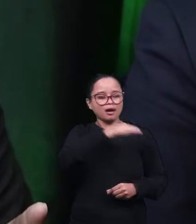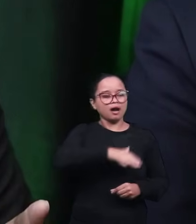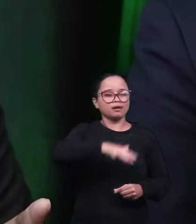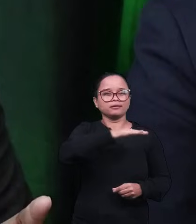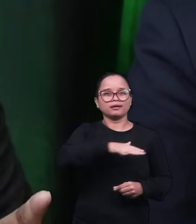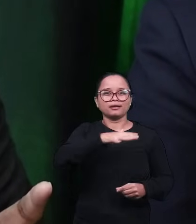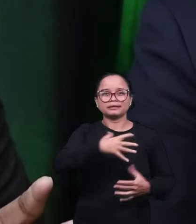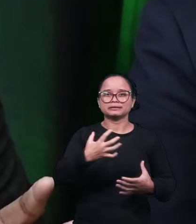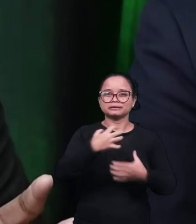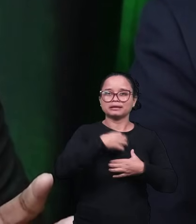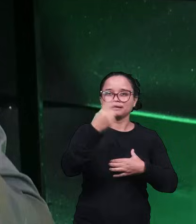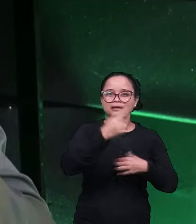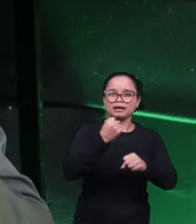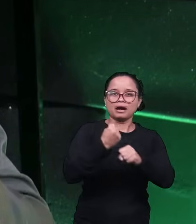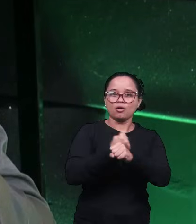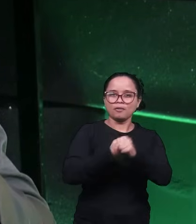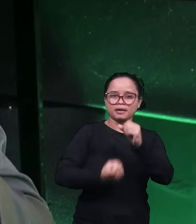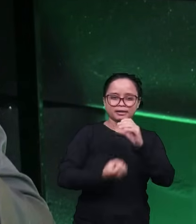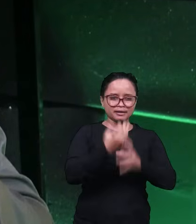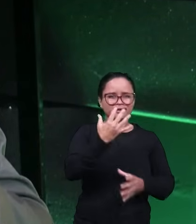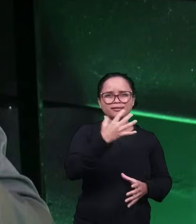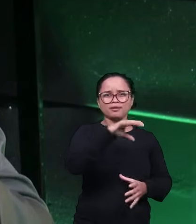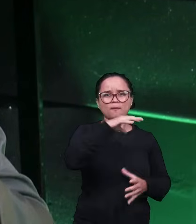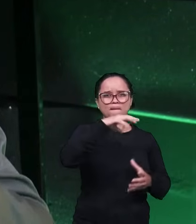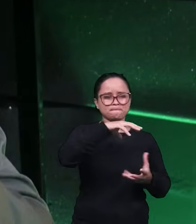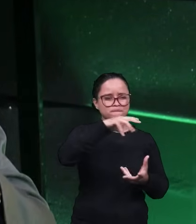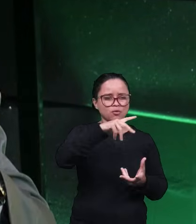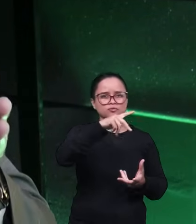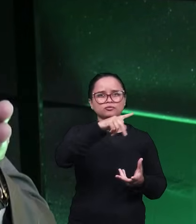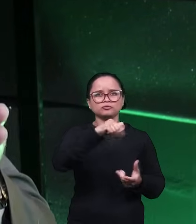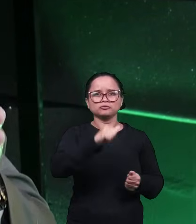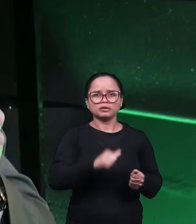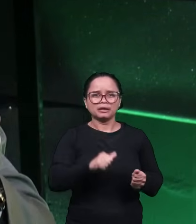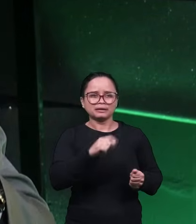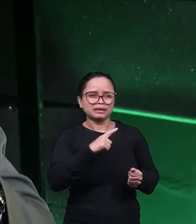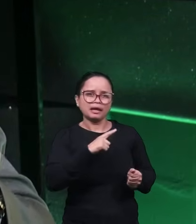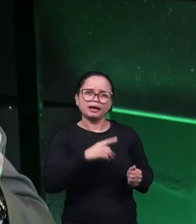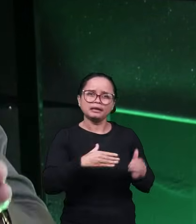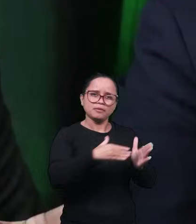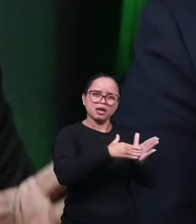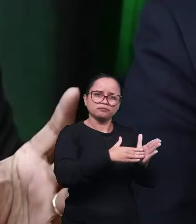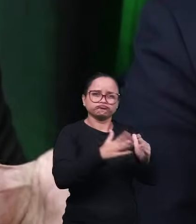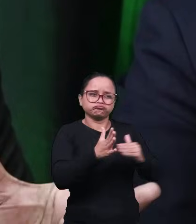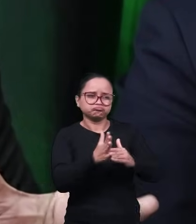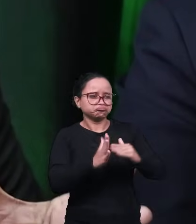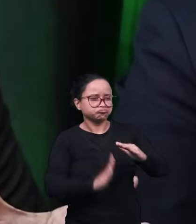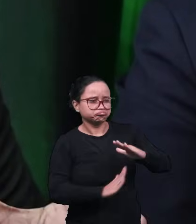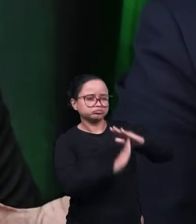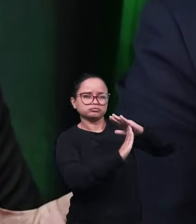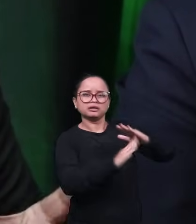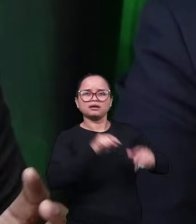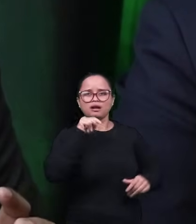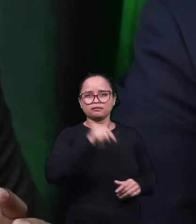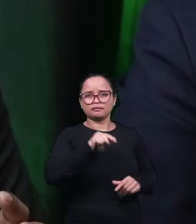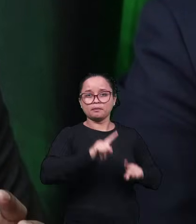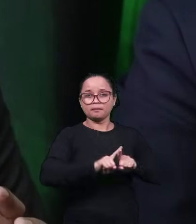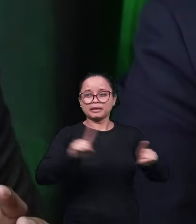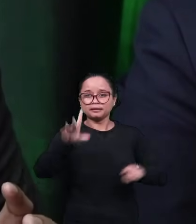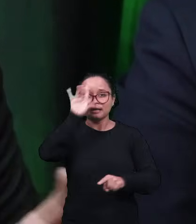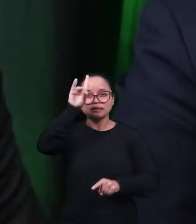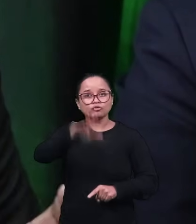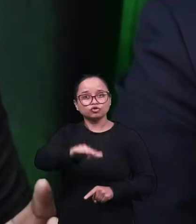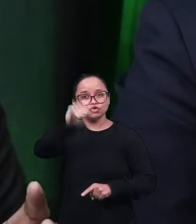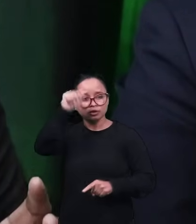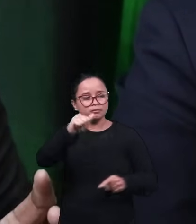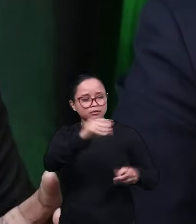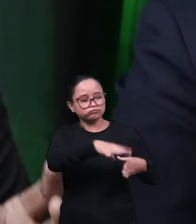do seu... Fora da obra criadora, porque ele fora estava da obra dentro da criadora. tenda ali, nas medidas As medidas da obra criadora, limitado, preso. Então, quando Deus o chama